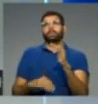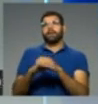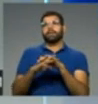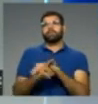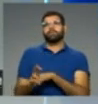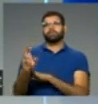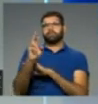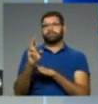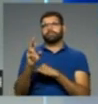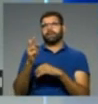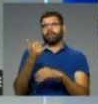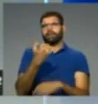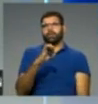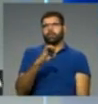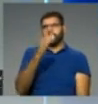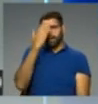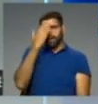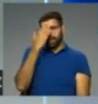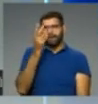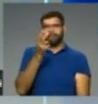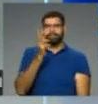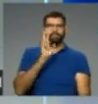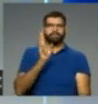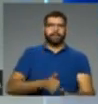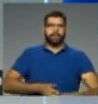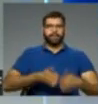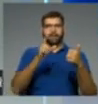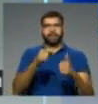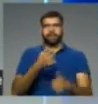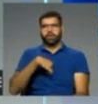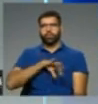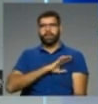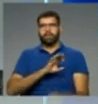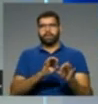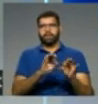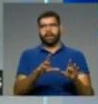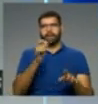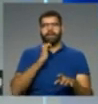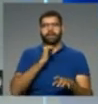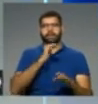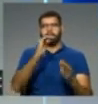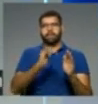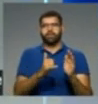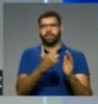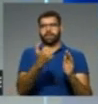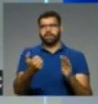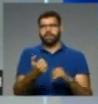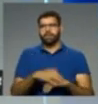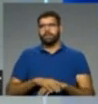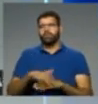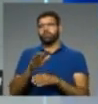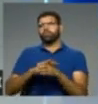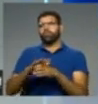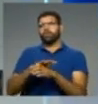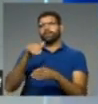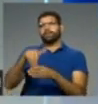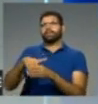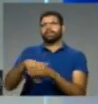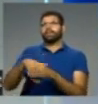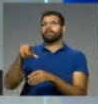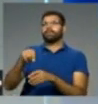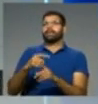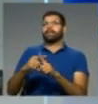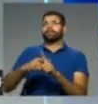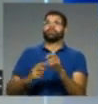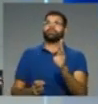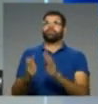ligeira subida, 28 é o que se prevê para a capital, também para Coimbra, Leiria um pouco menos, 25 graus. Para as regiões do interior, a temperatura